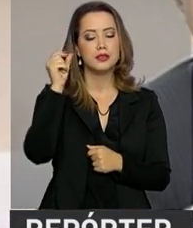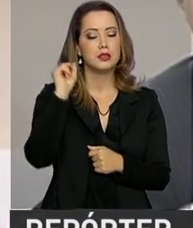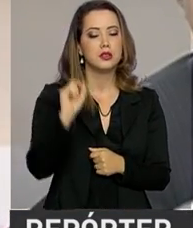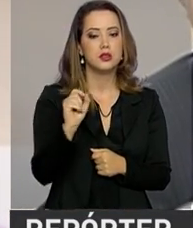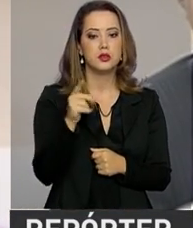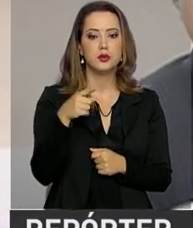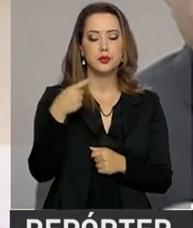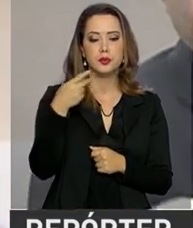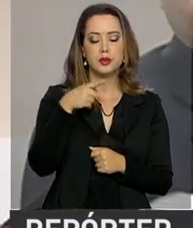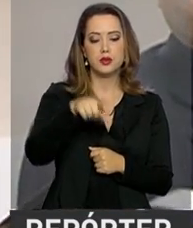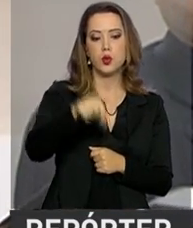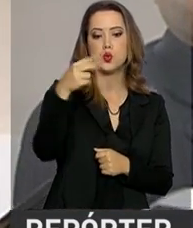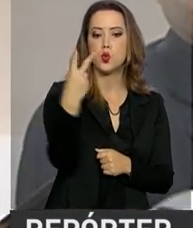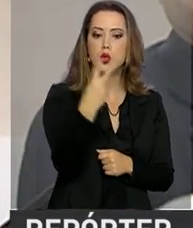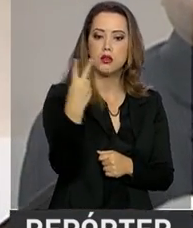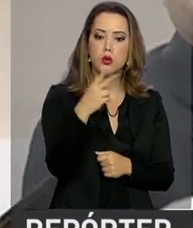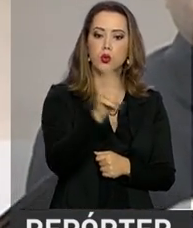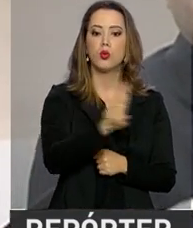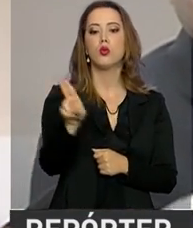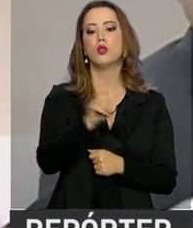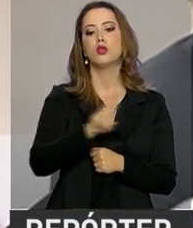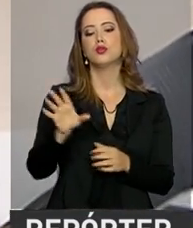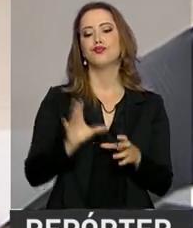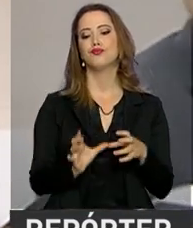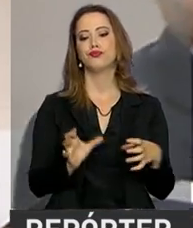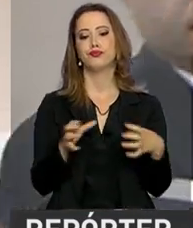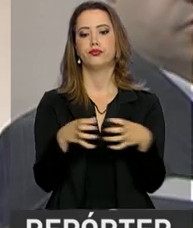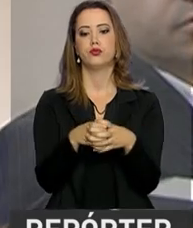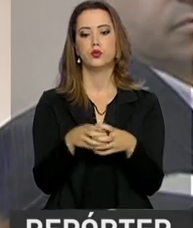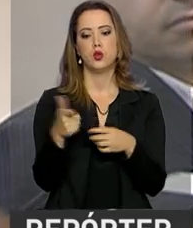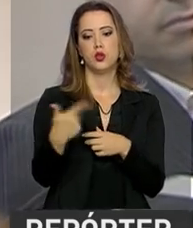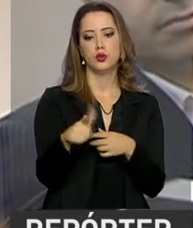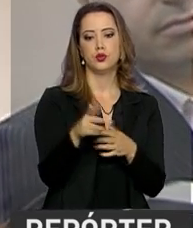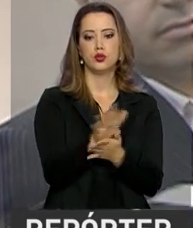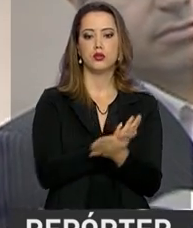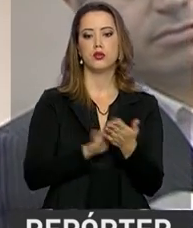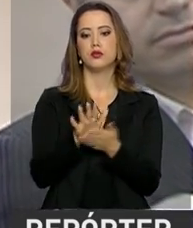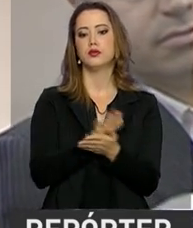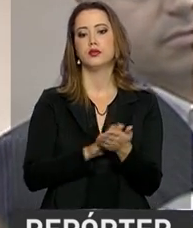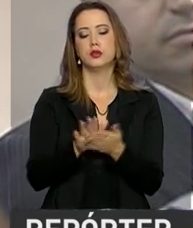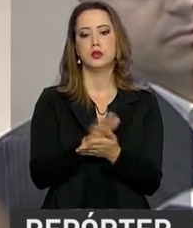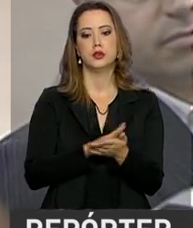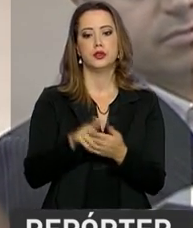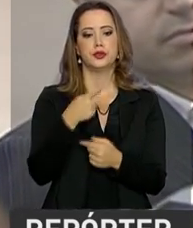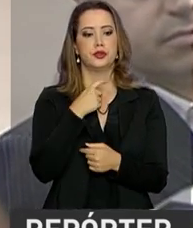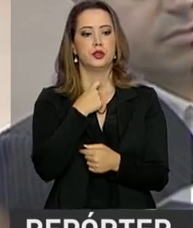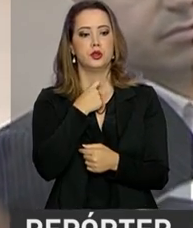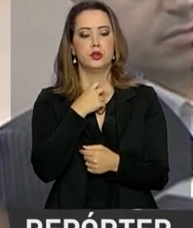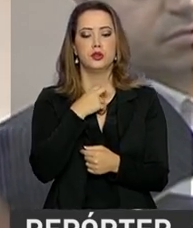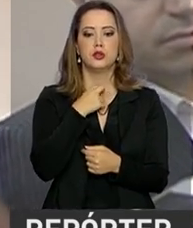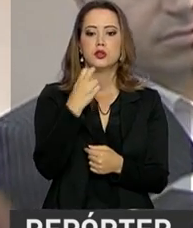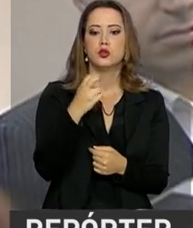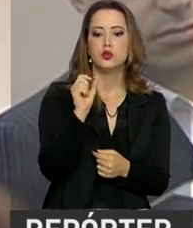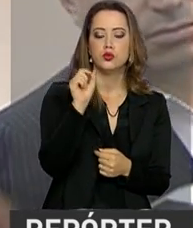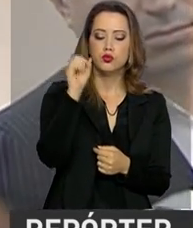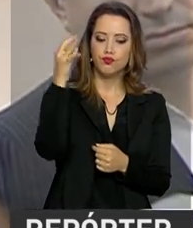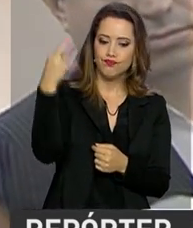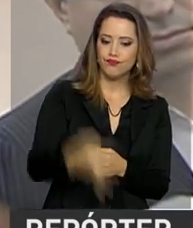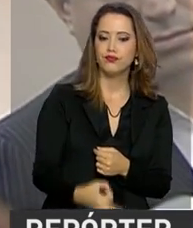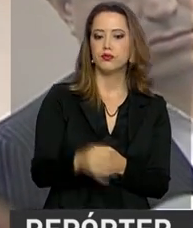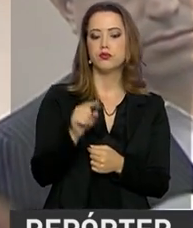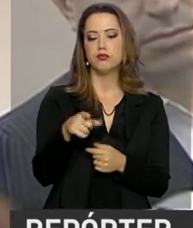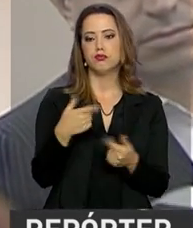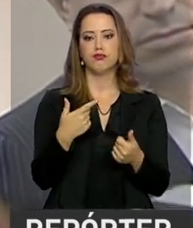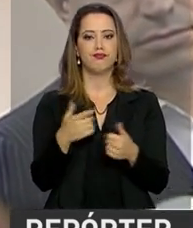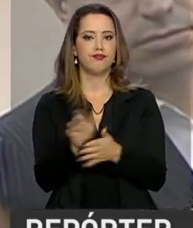administração então não tinha nenhuma nenhum comando Não tinha eh eh nenhuma atividade